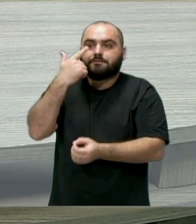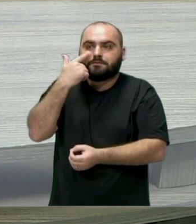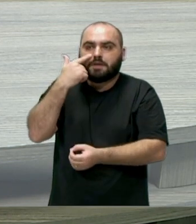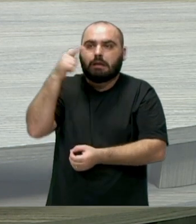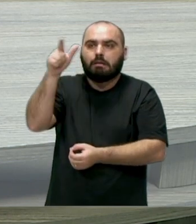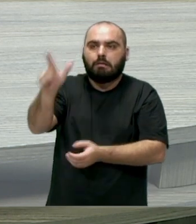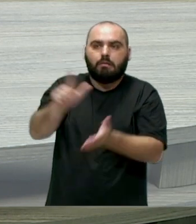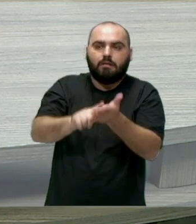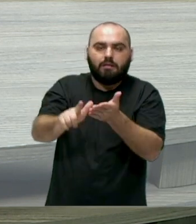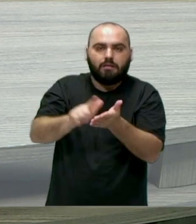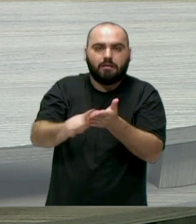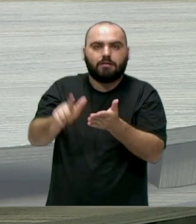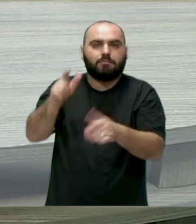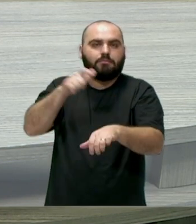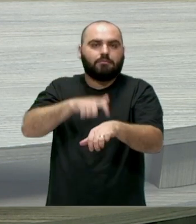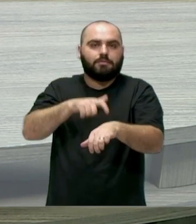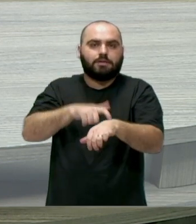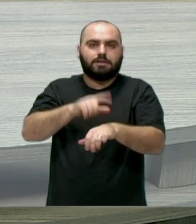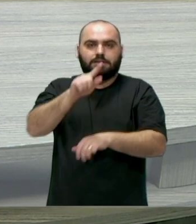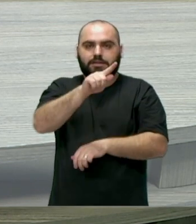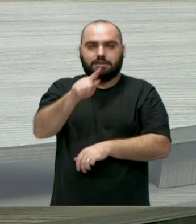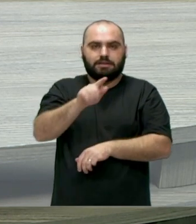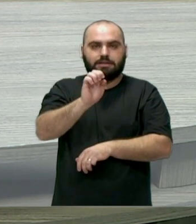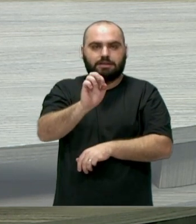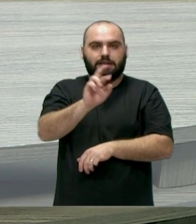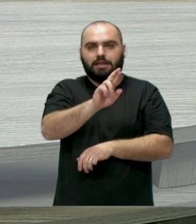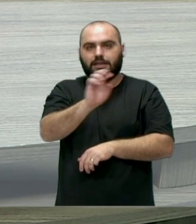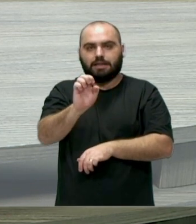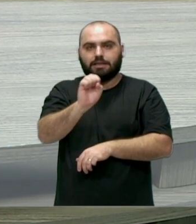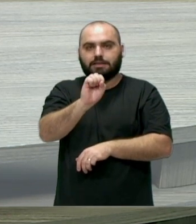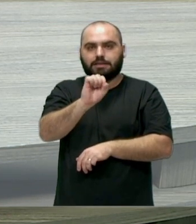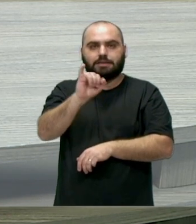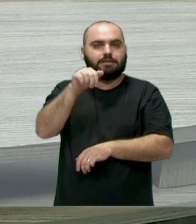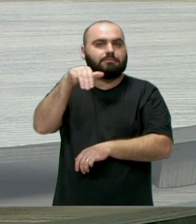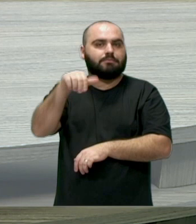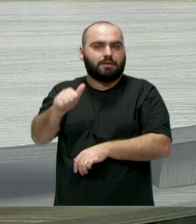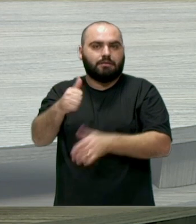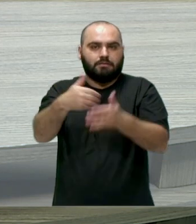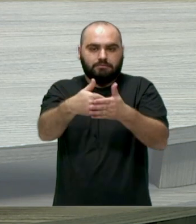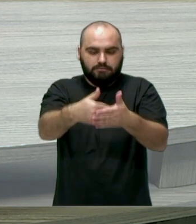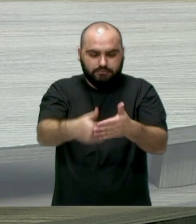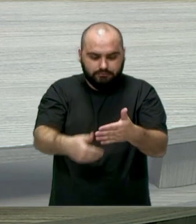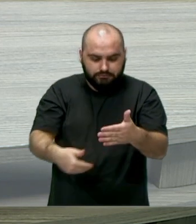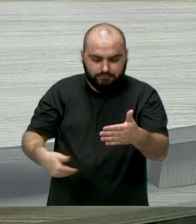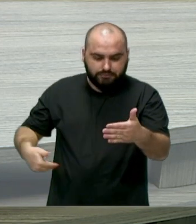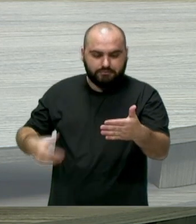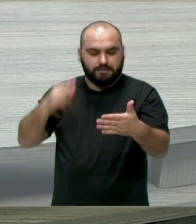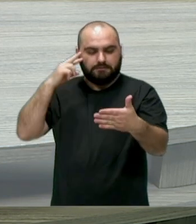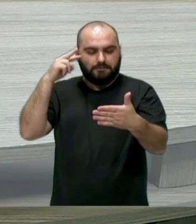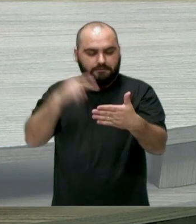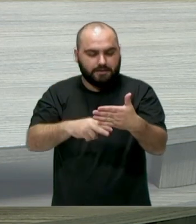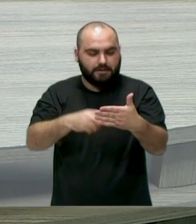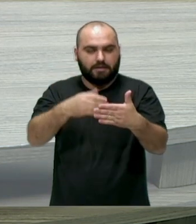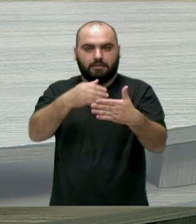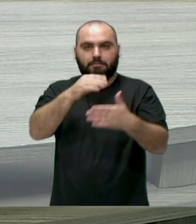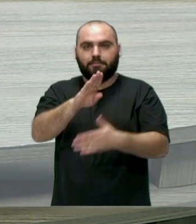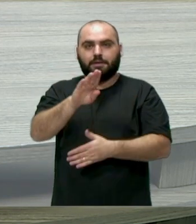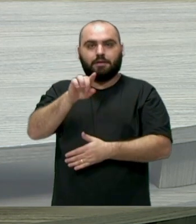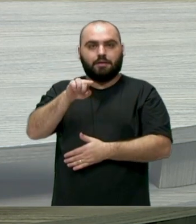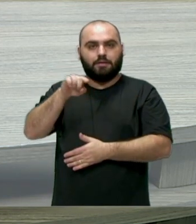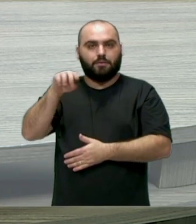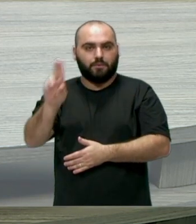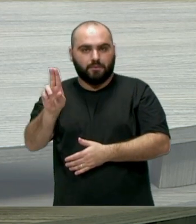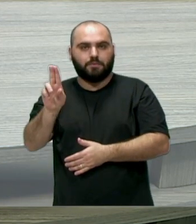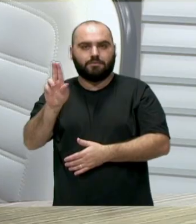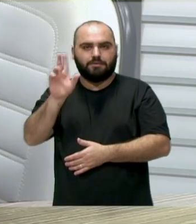lisura de que a hora que sai lá a zerésima, na primeira, antes de abrir a exatamente, votação, a gente faz um boletim de urna, sai tudo